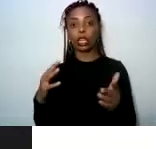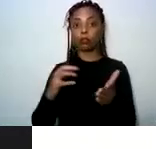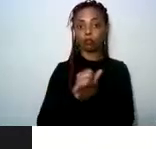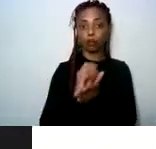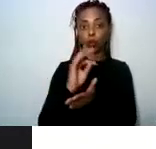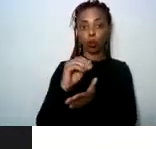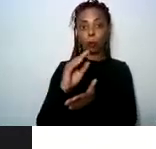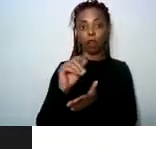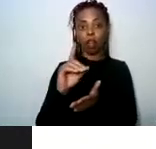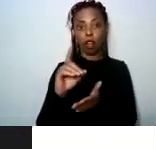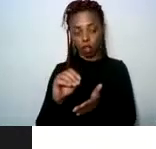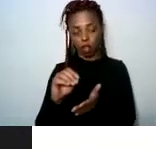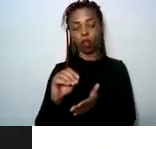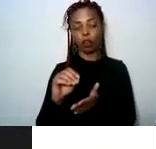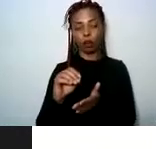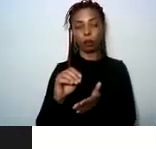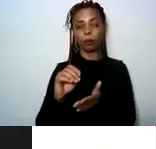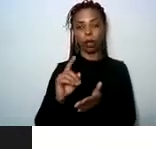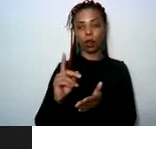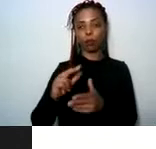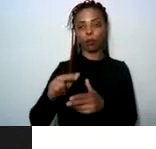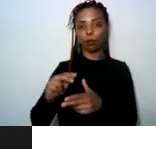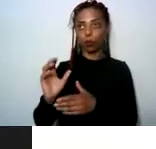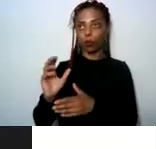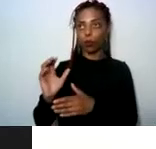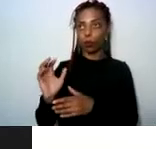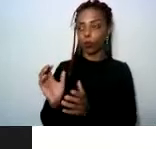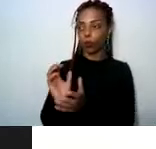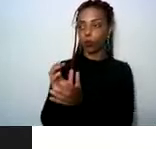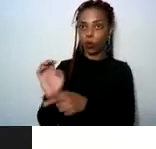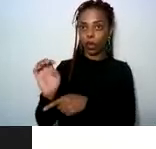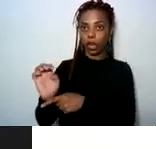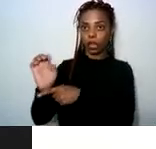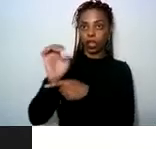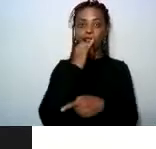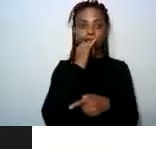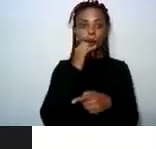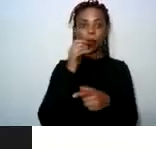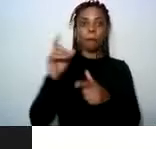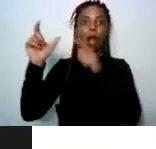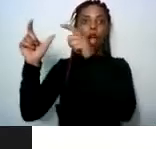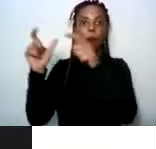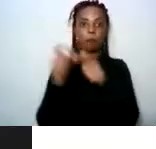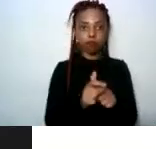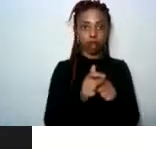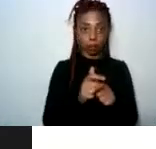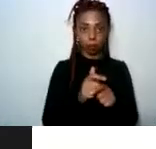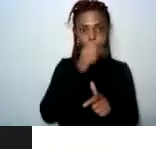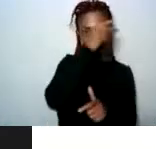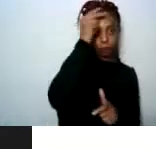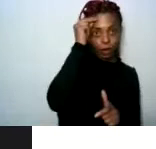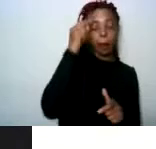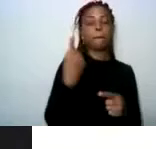municipal estadual na verdade quando uma estância maior vai para menor precisa ser tombado na estância menor